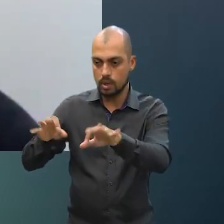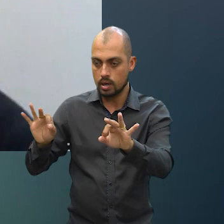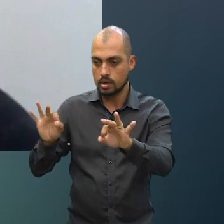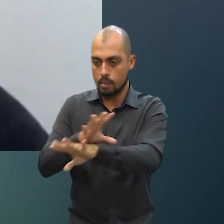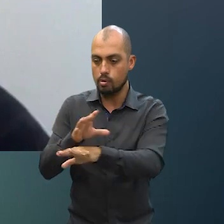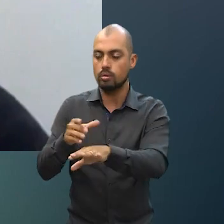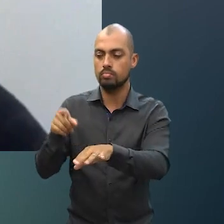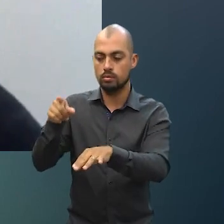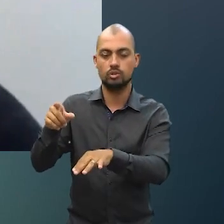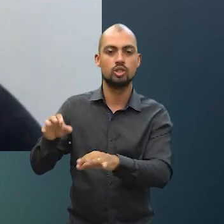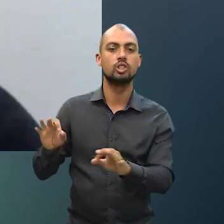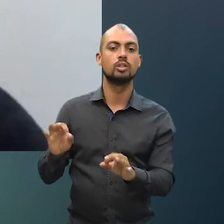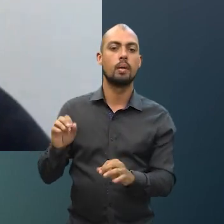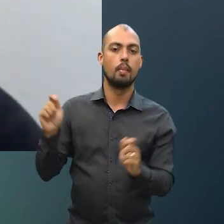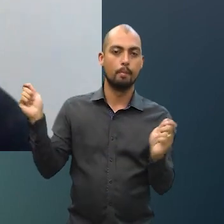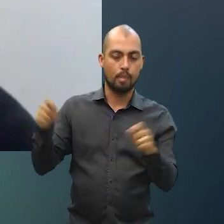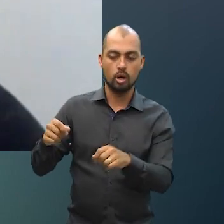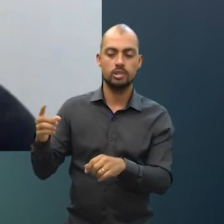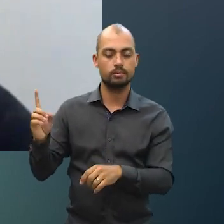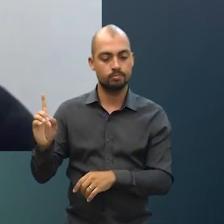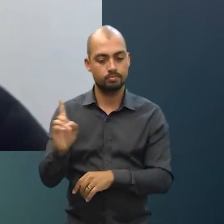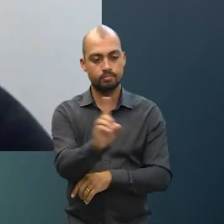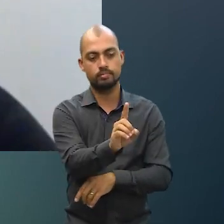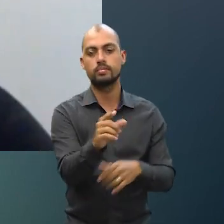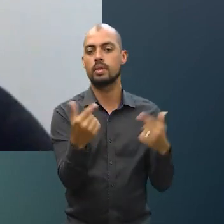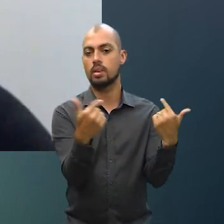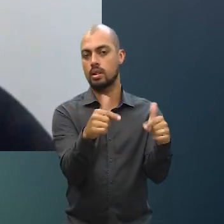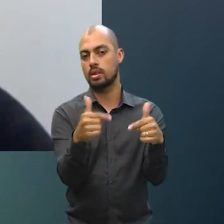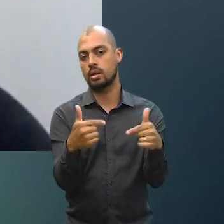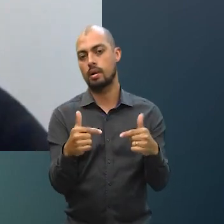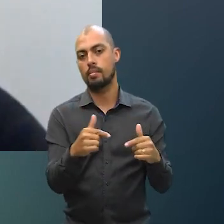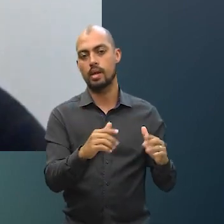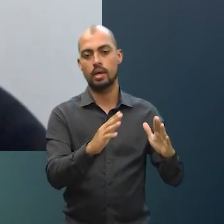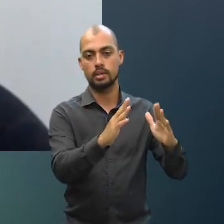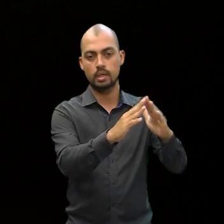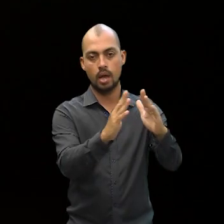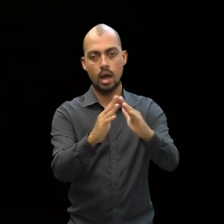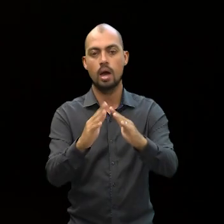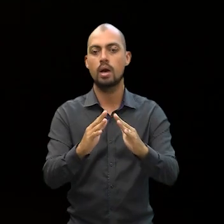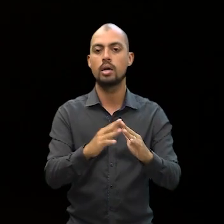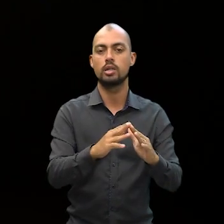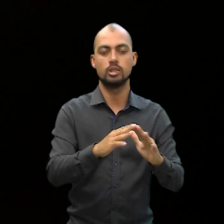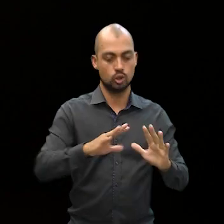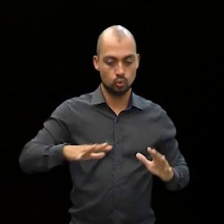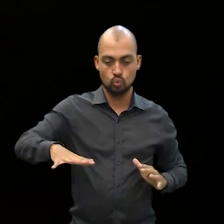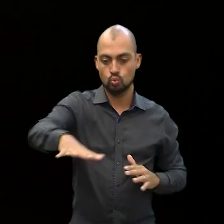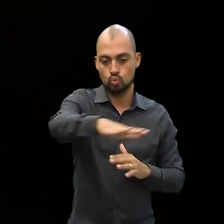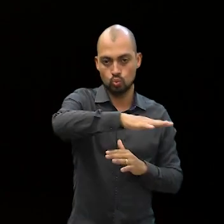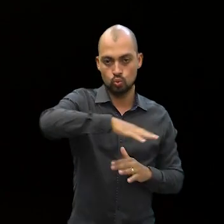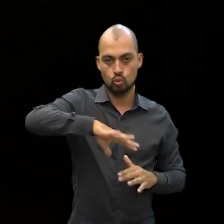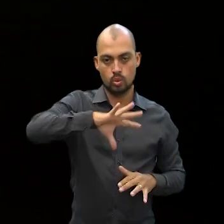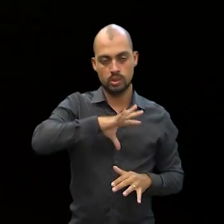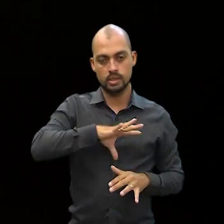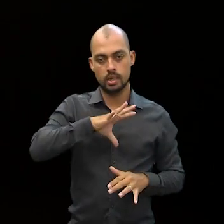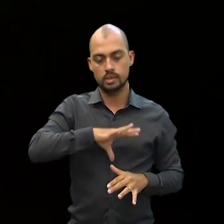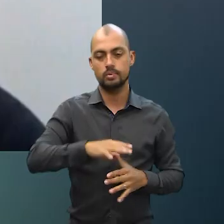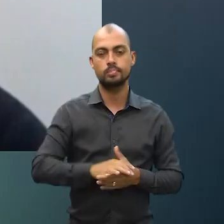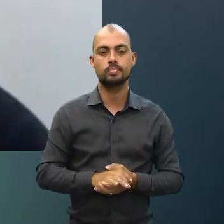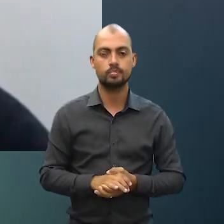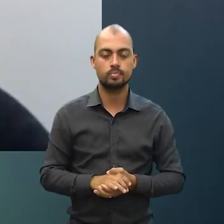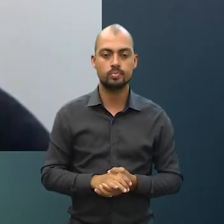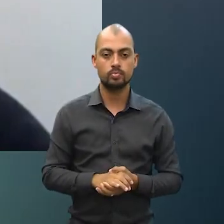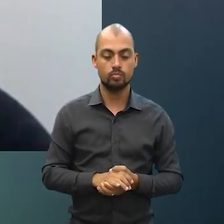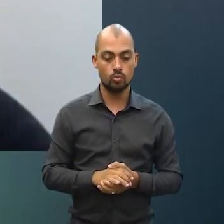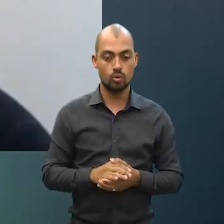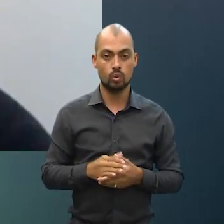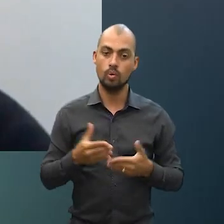fica apto a prestar o serviço em toda a região que ele tiver, né? Hoje nós